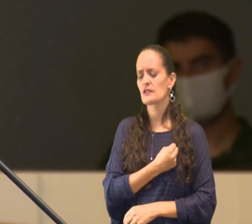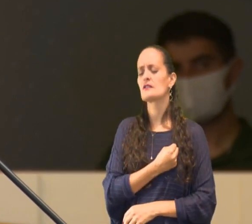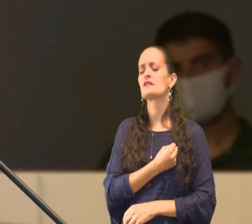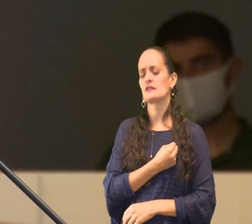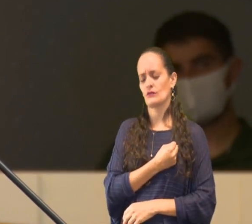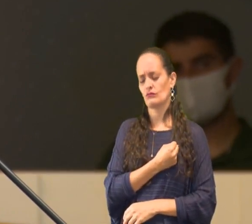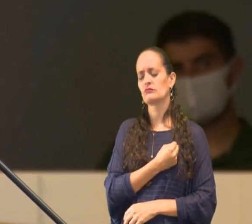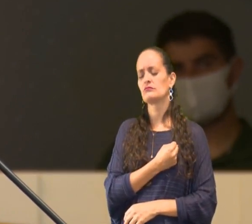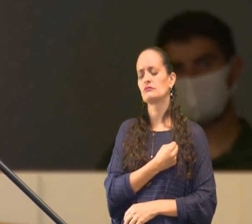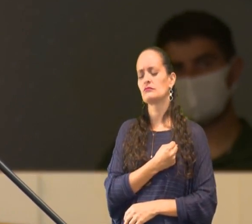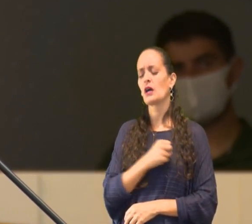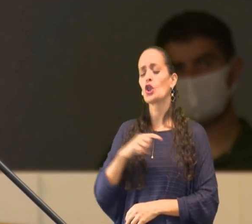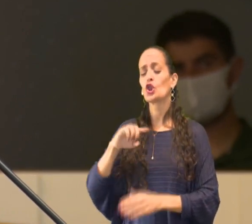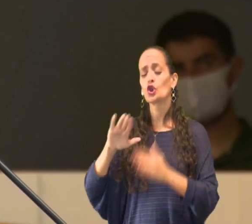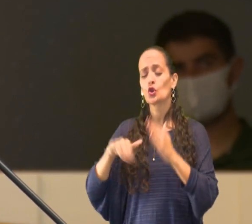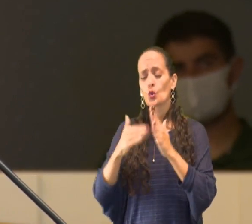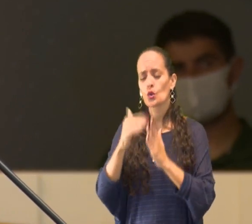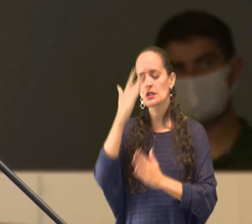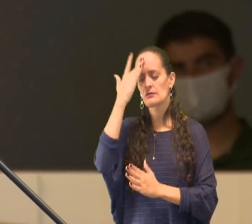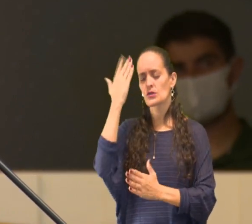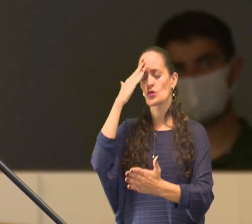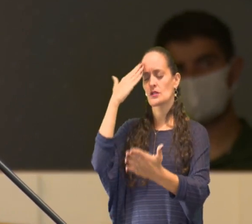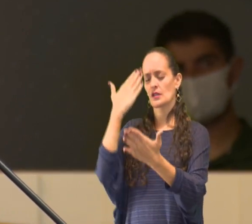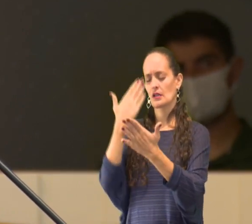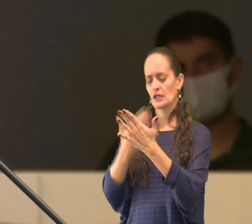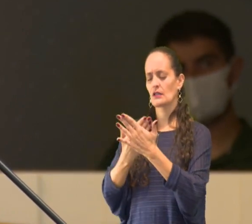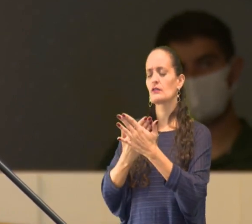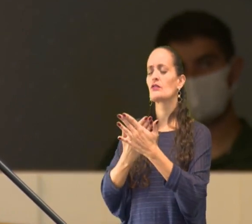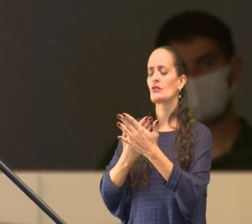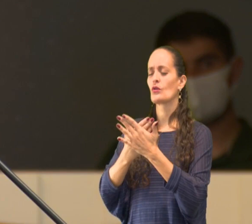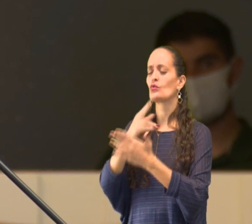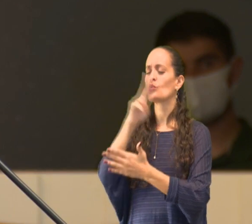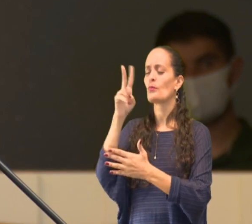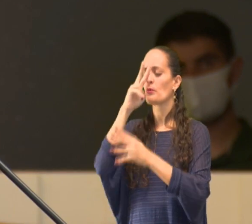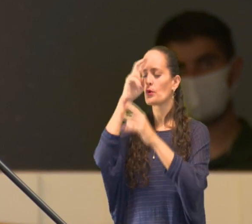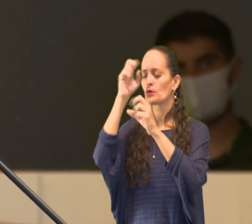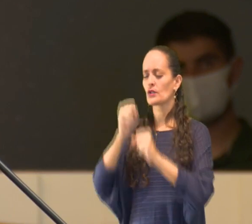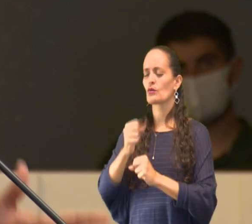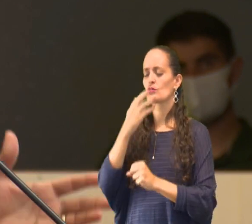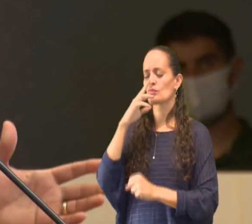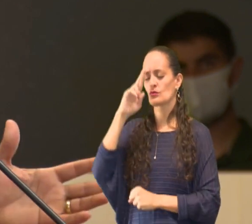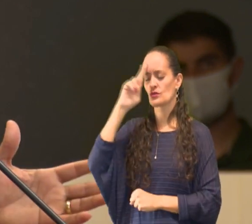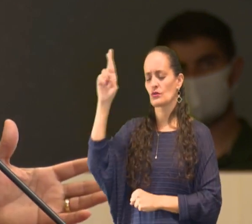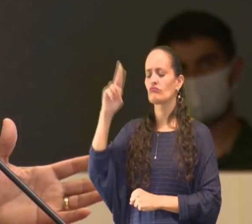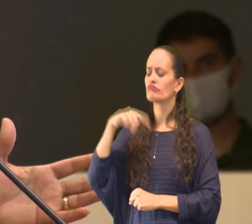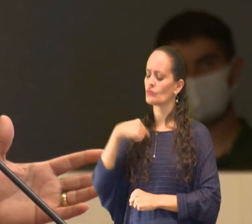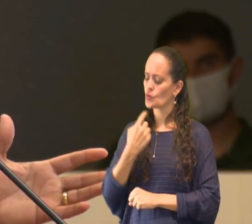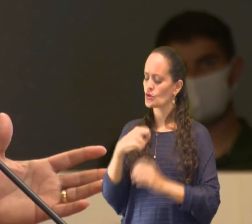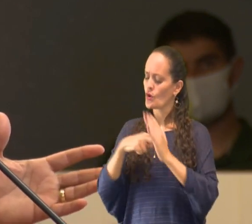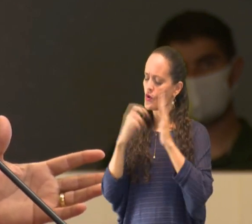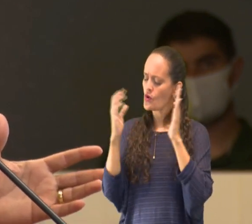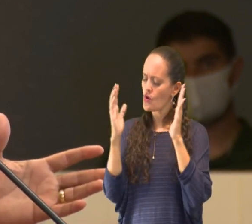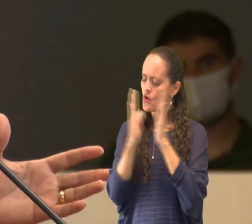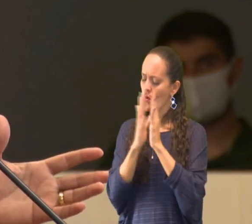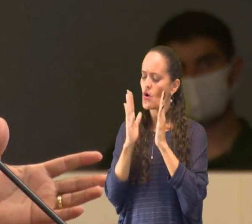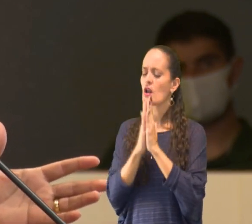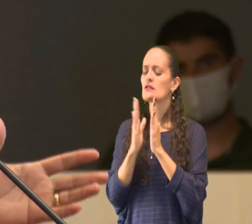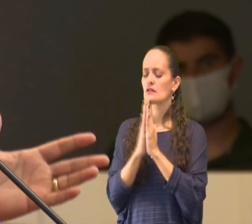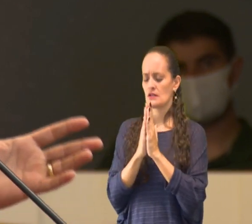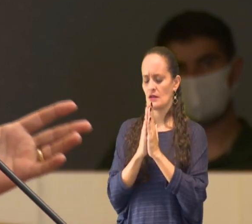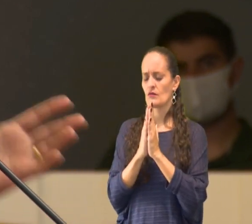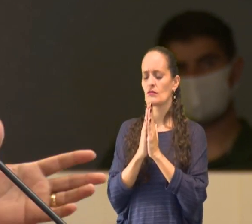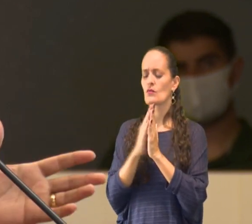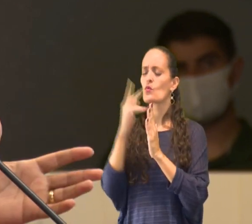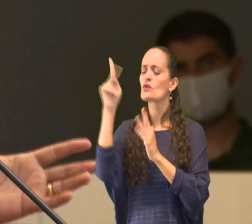para todo aquele que crê no nome poderoso e soberano do Senhor. É a oração que nós fazemos como a tua igreja, o